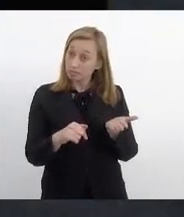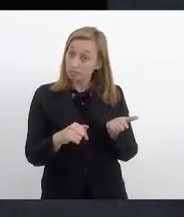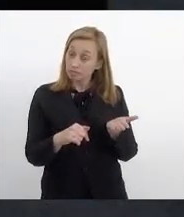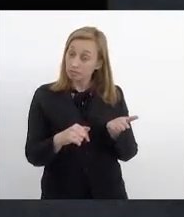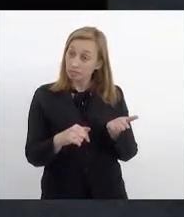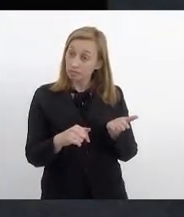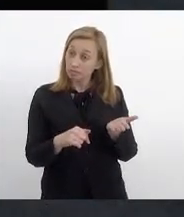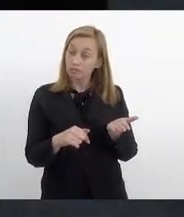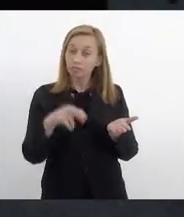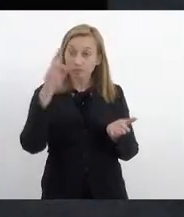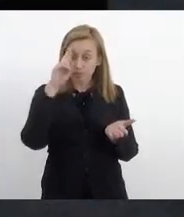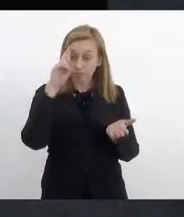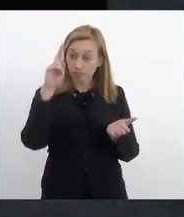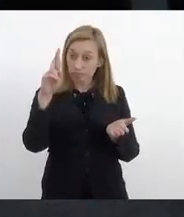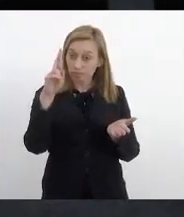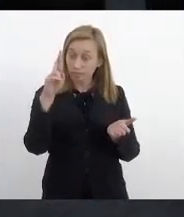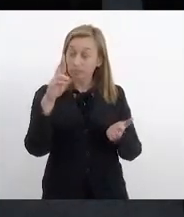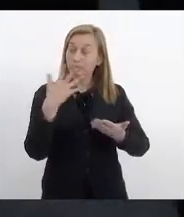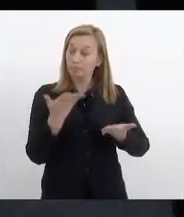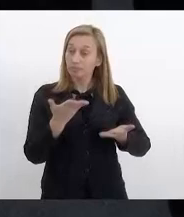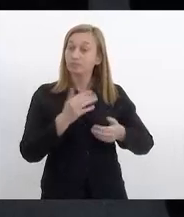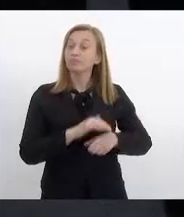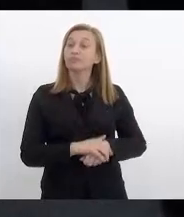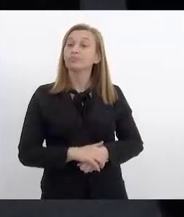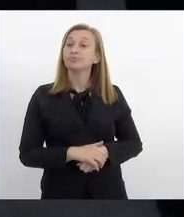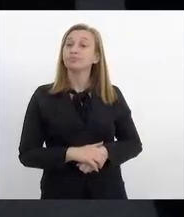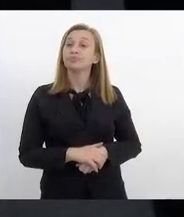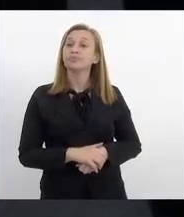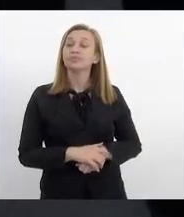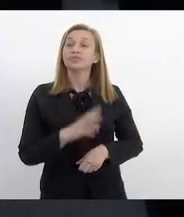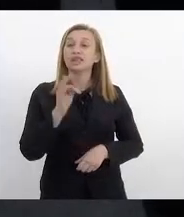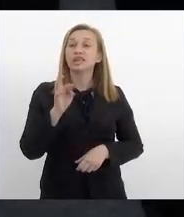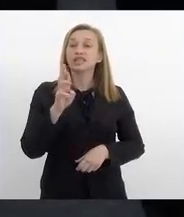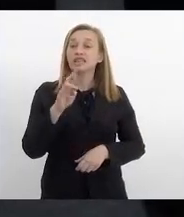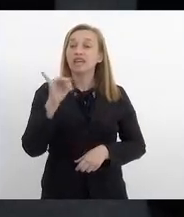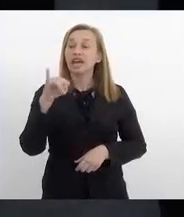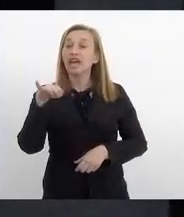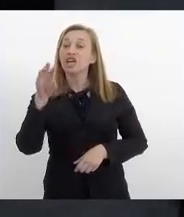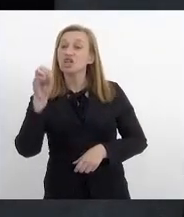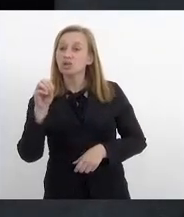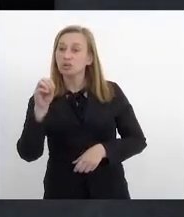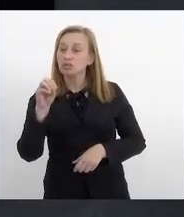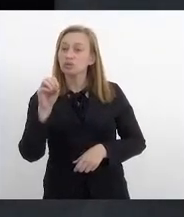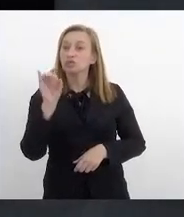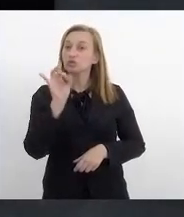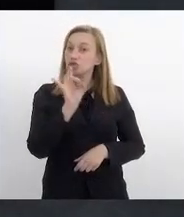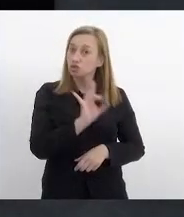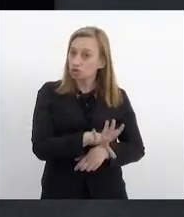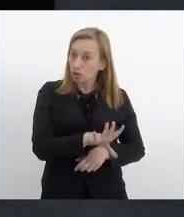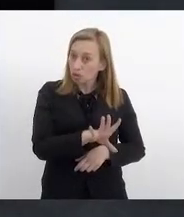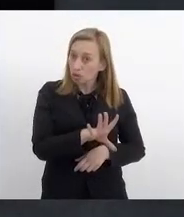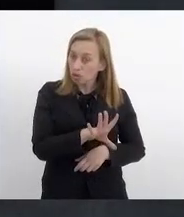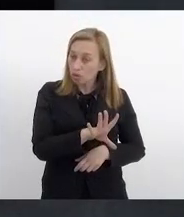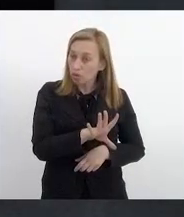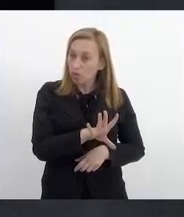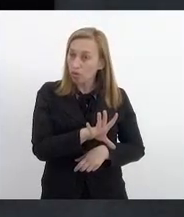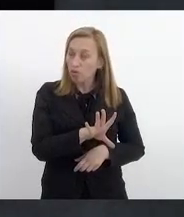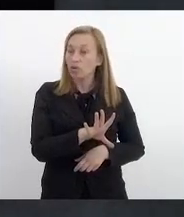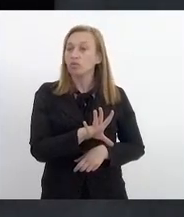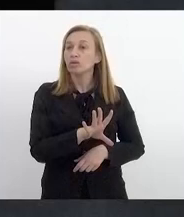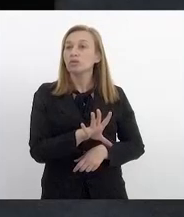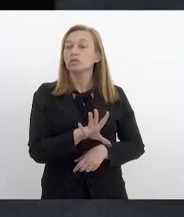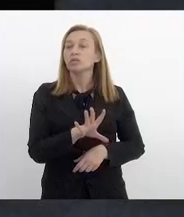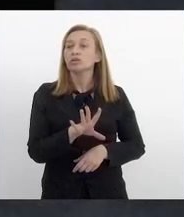patrocinado por Vossa Excelência, que o triênio seria só e somente para aqueles